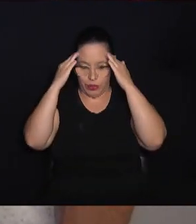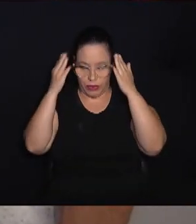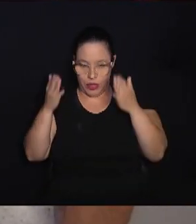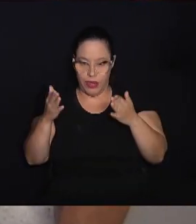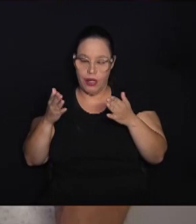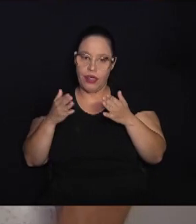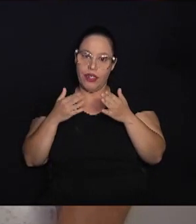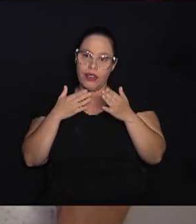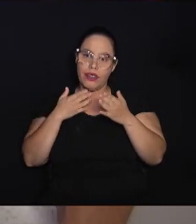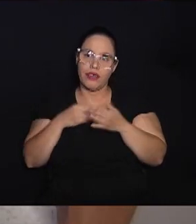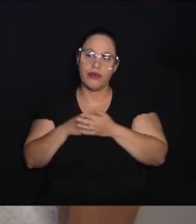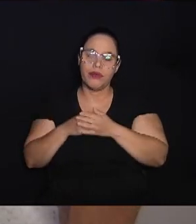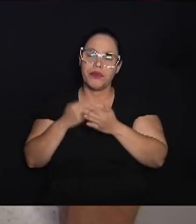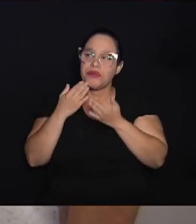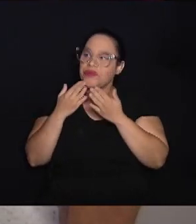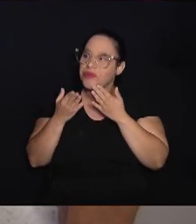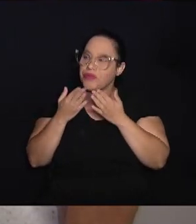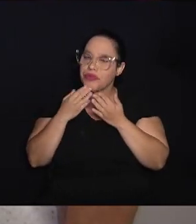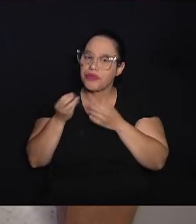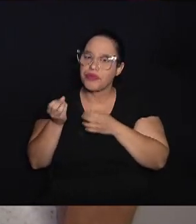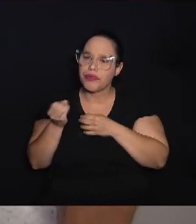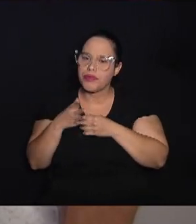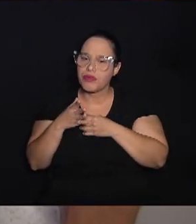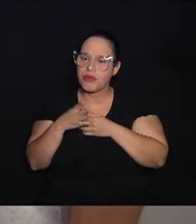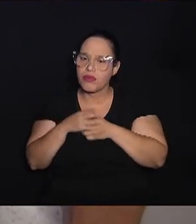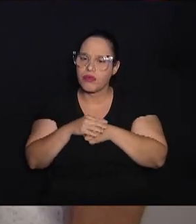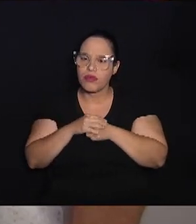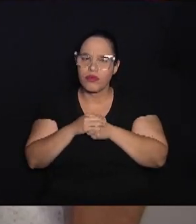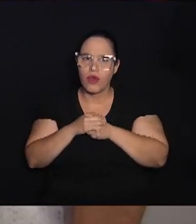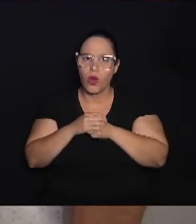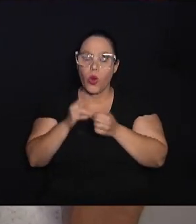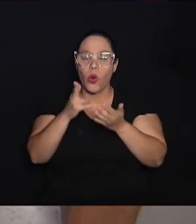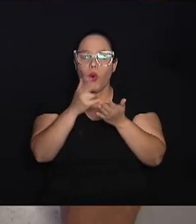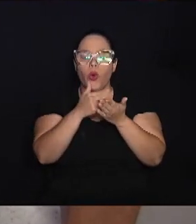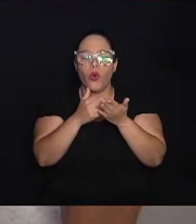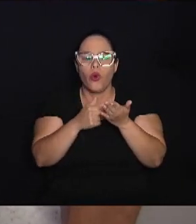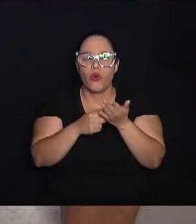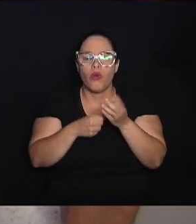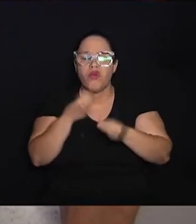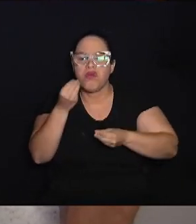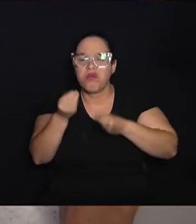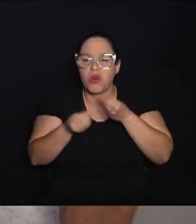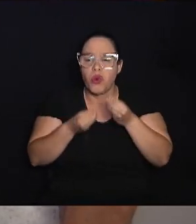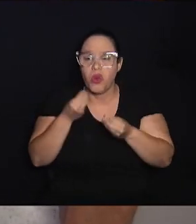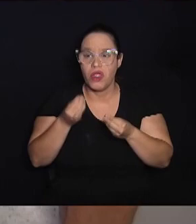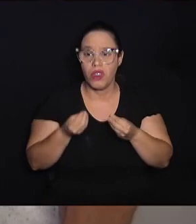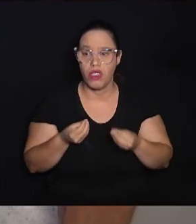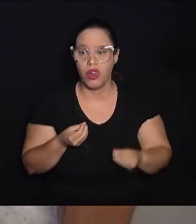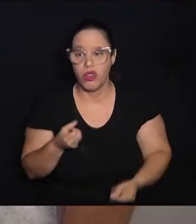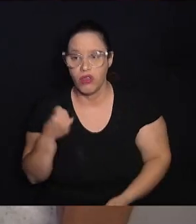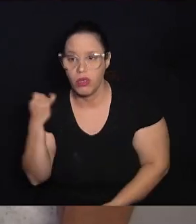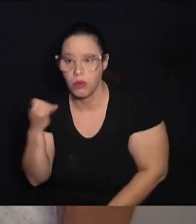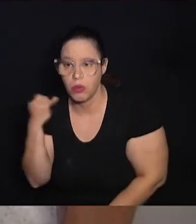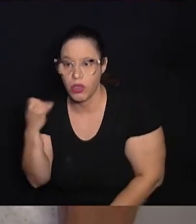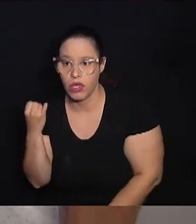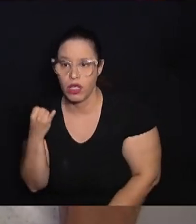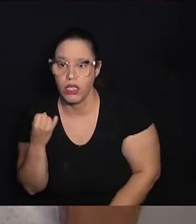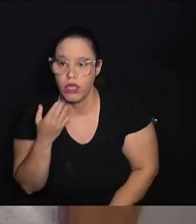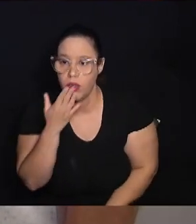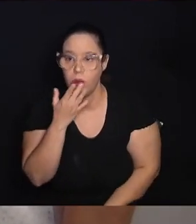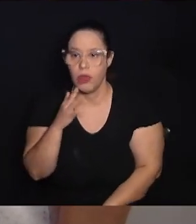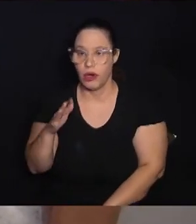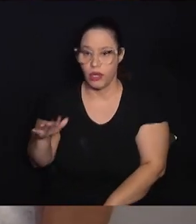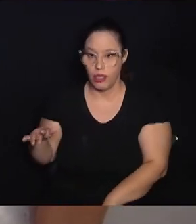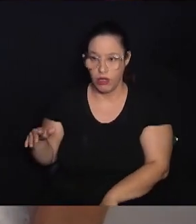gente começar aqui o nosso bate-papo né o desenho eh quanto ele é importante pra criança né pr pra infância de